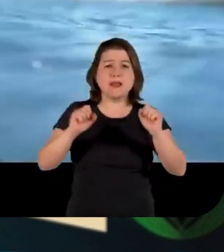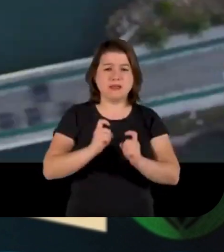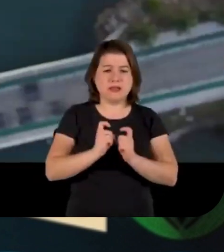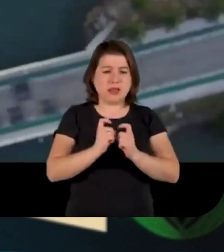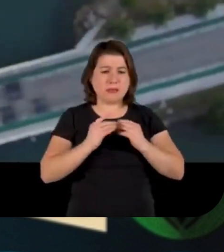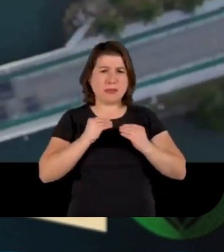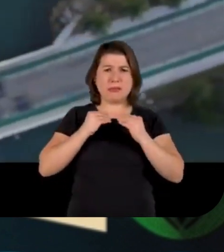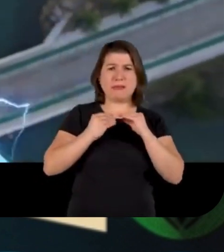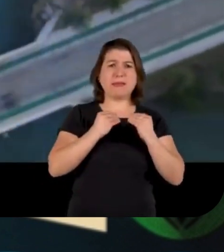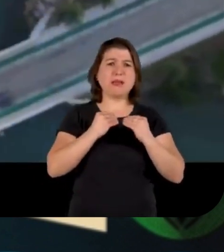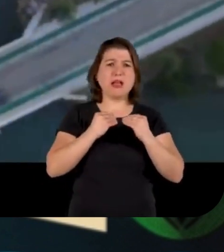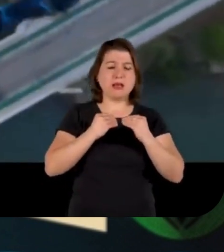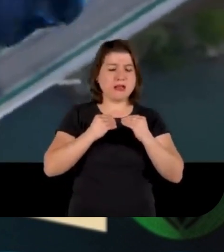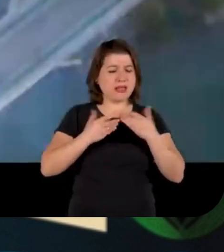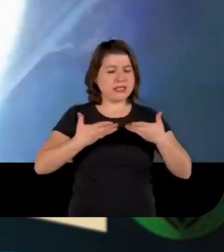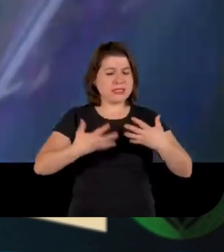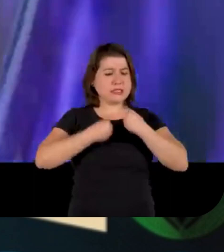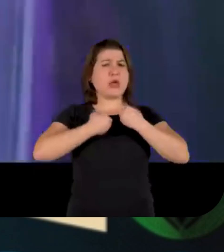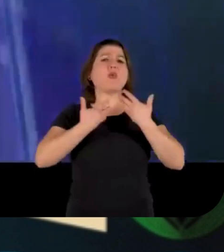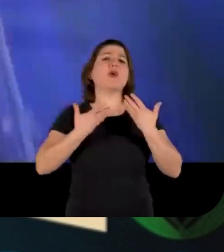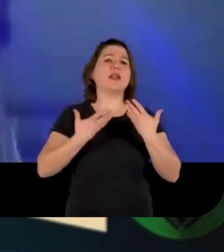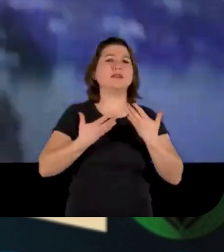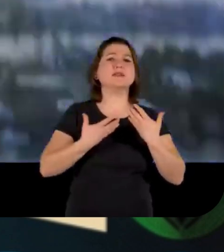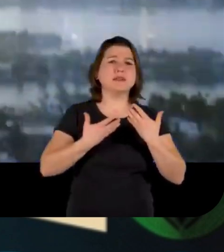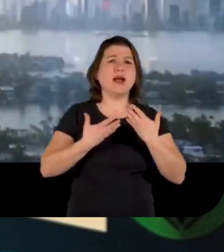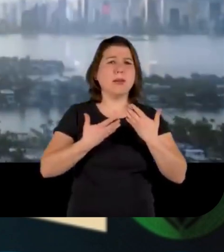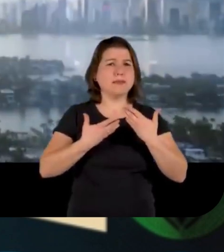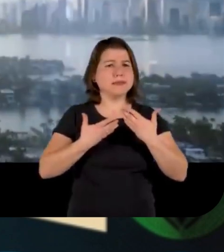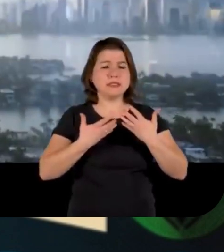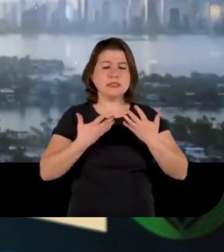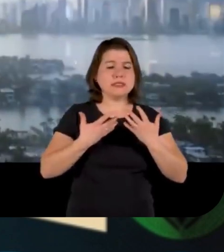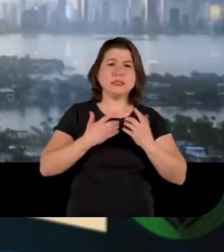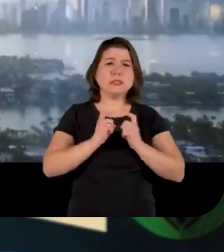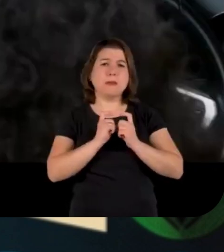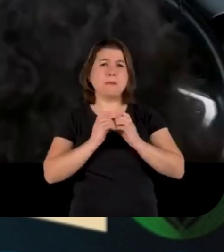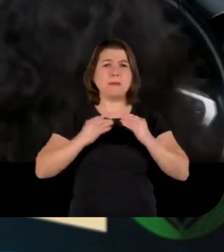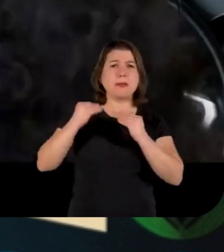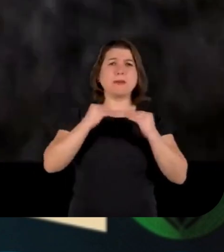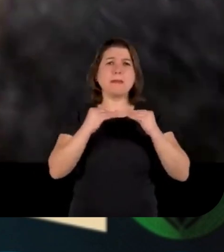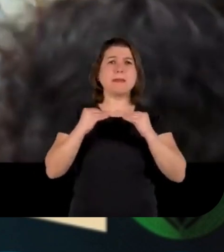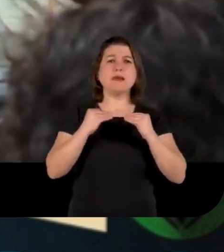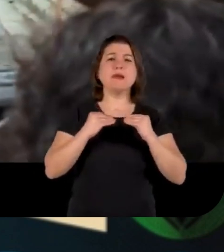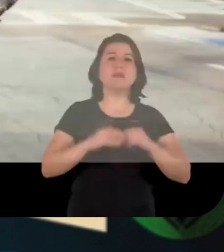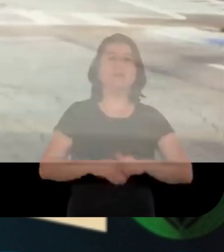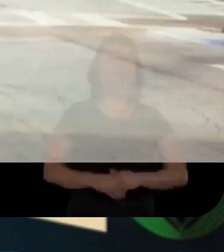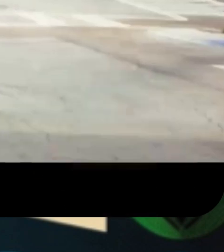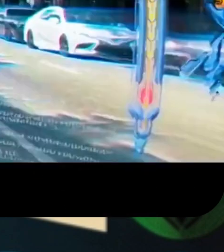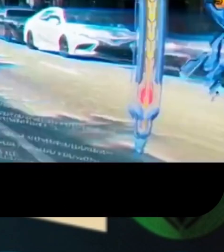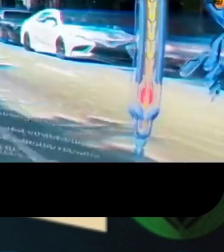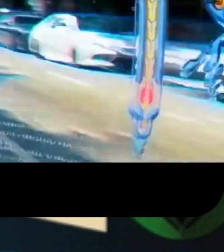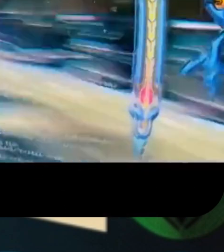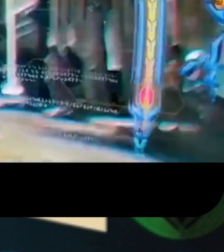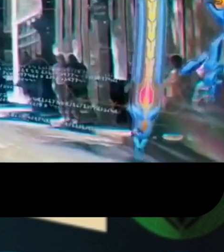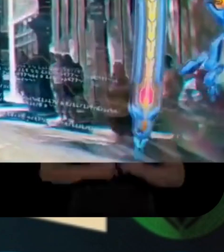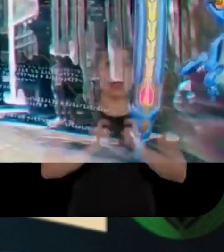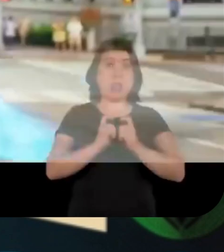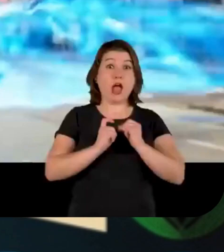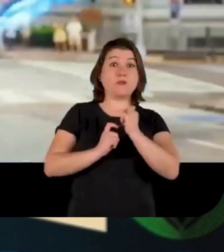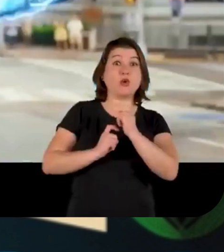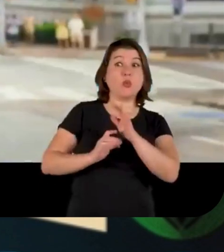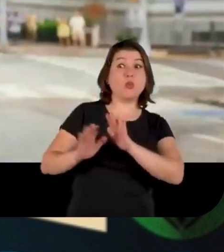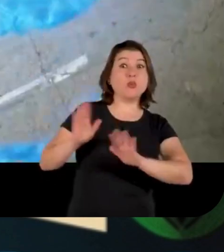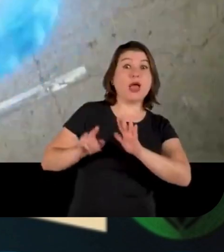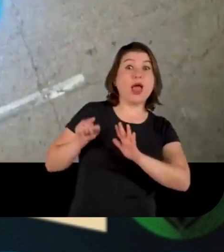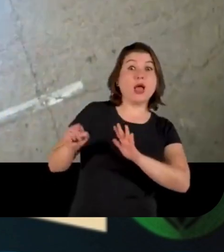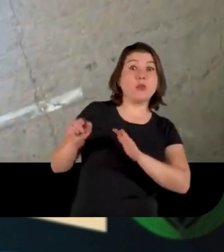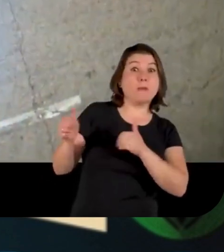em Direito na faculdade de Gotham City. Então ele tá com uma camisa de advogado de Gotham, da universidade de lá. Então mostra